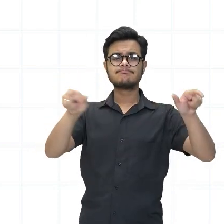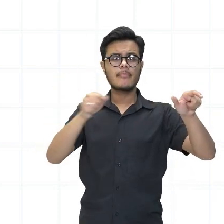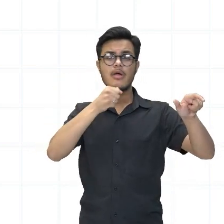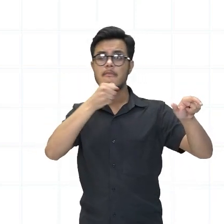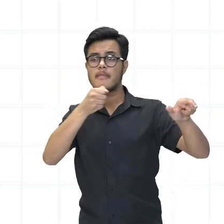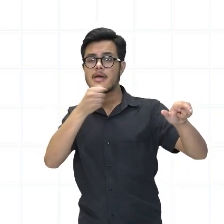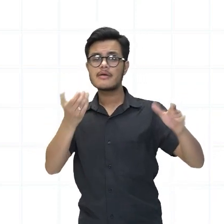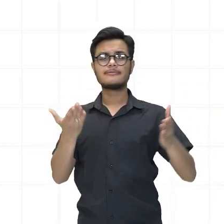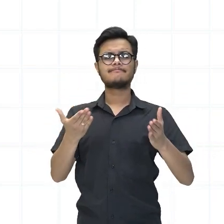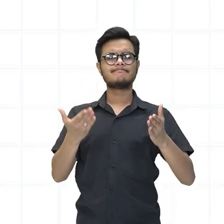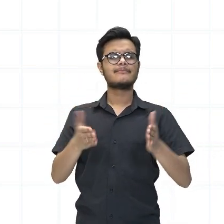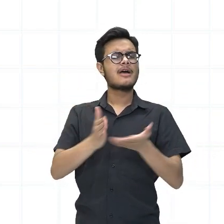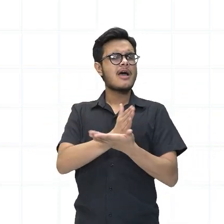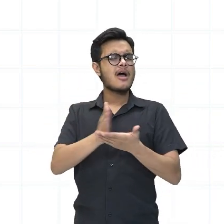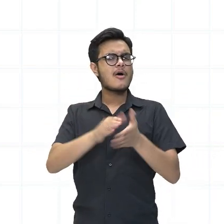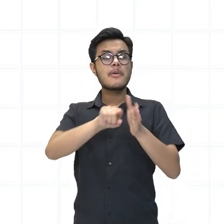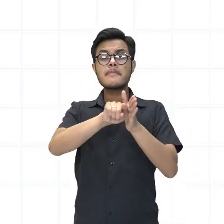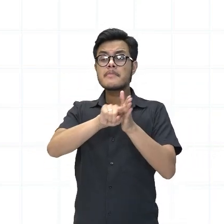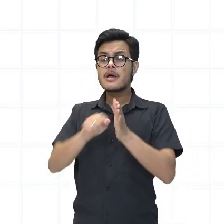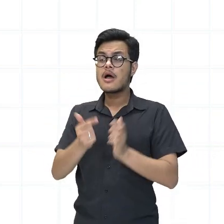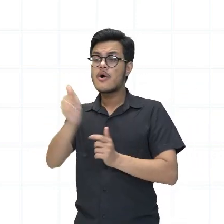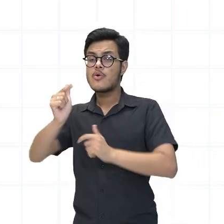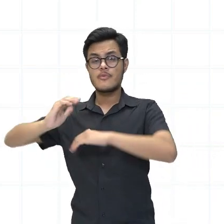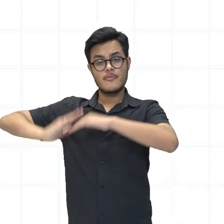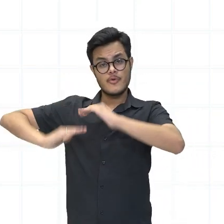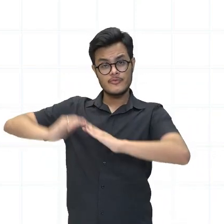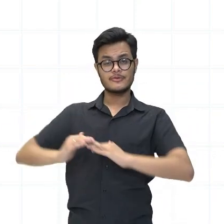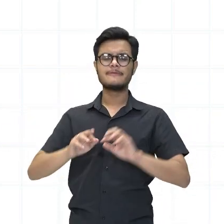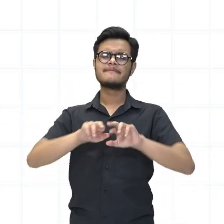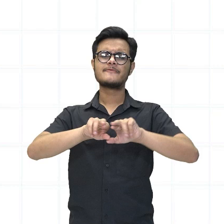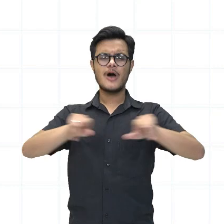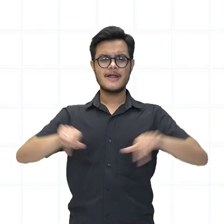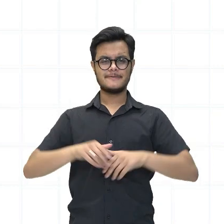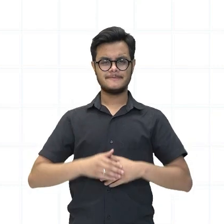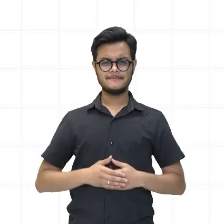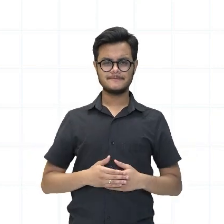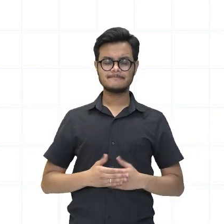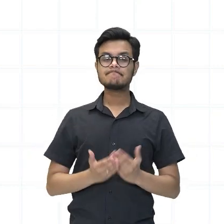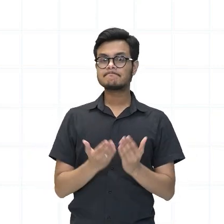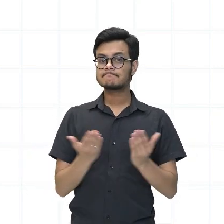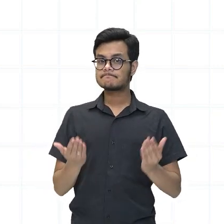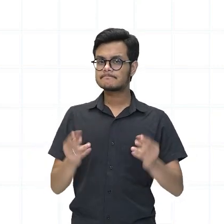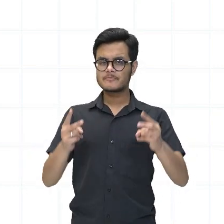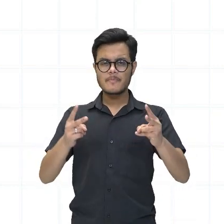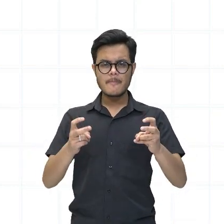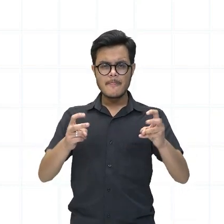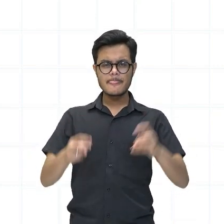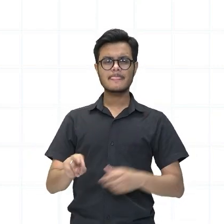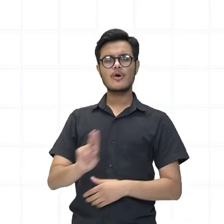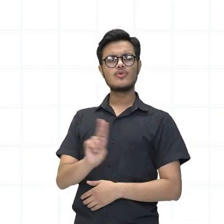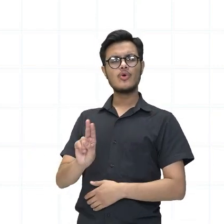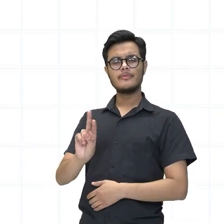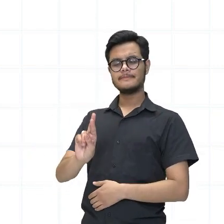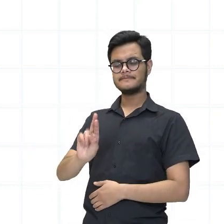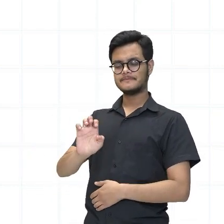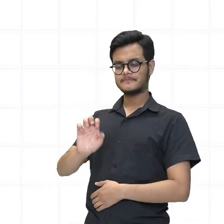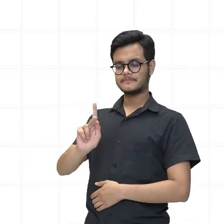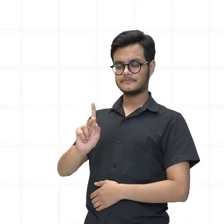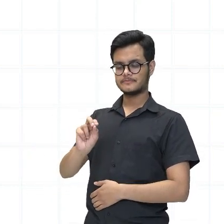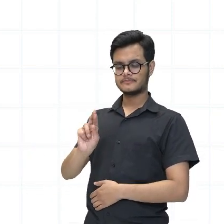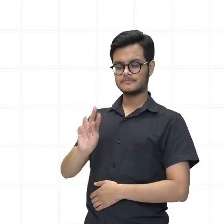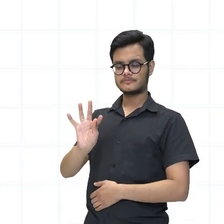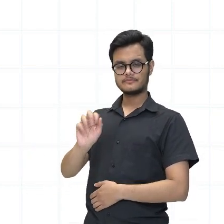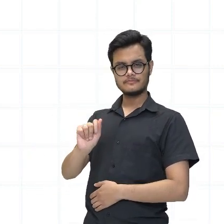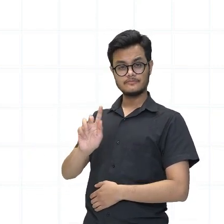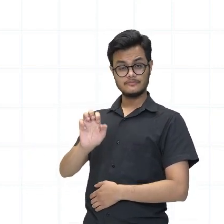consultar especialistas e etc. Voltando aqui comigo, então percebam que a reportagem é um texto jornalístico que